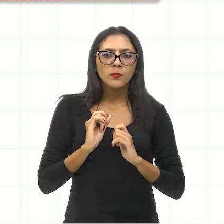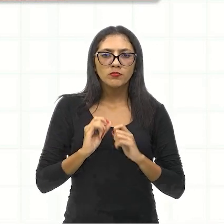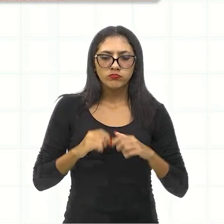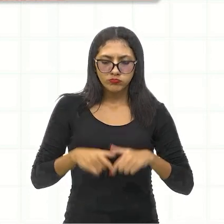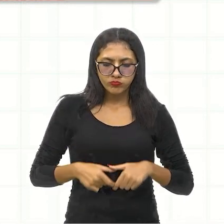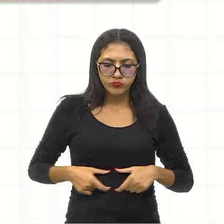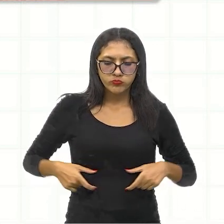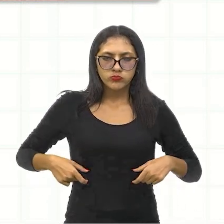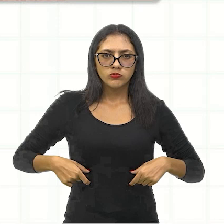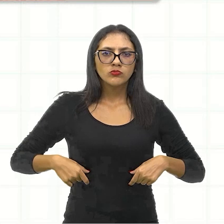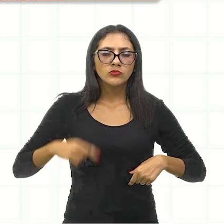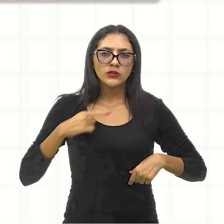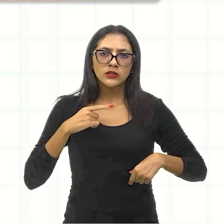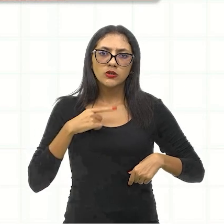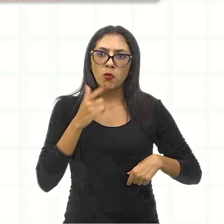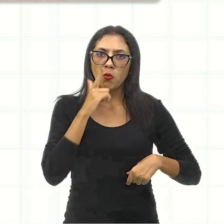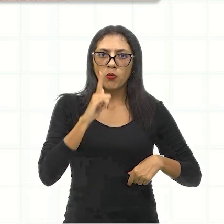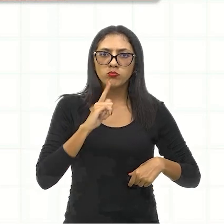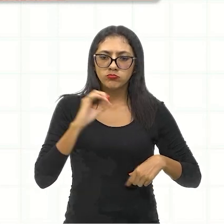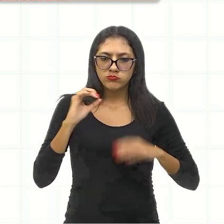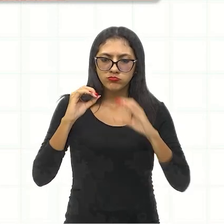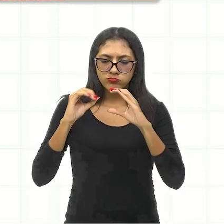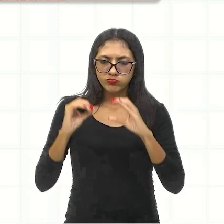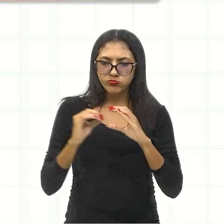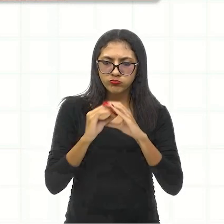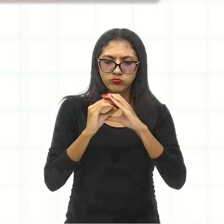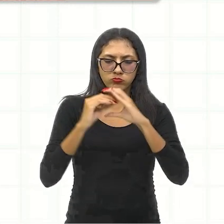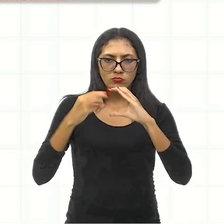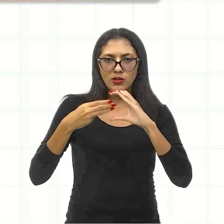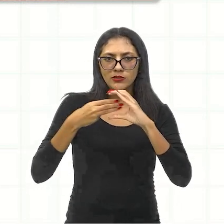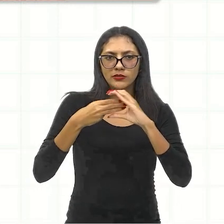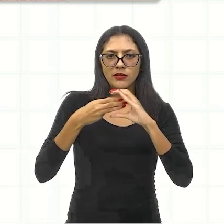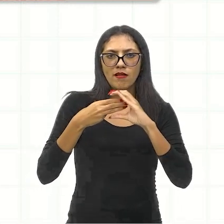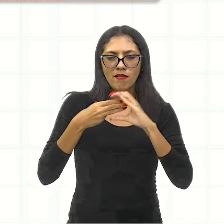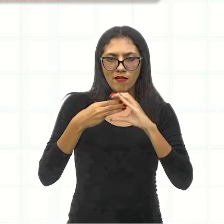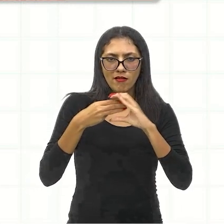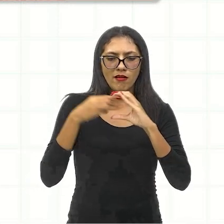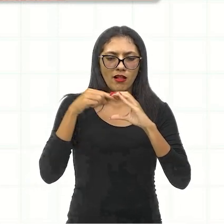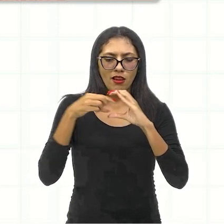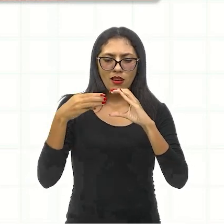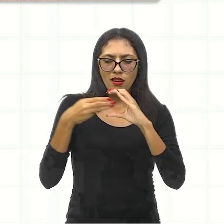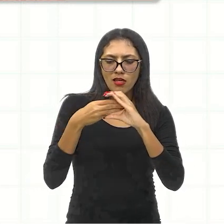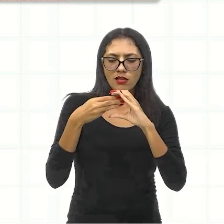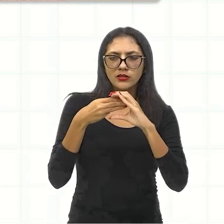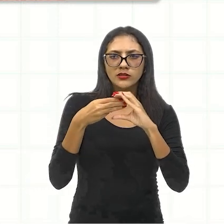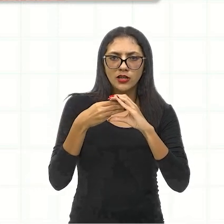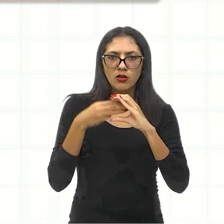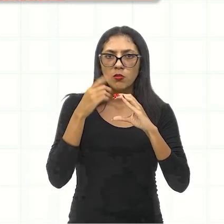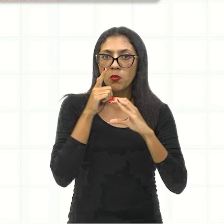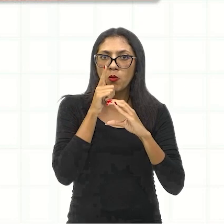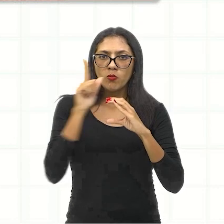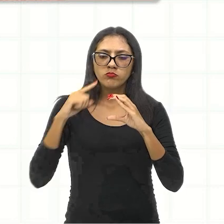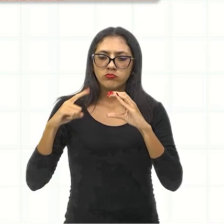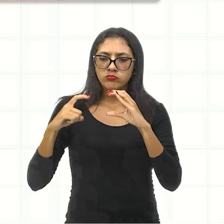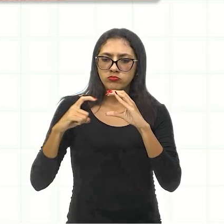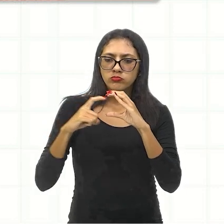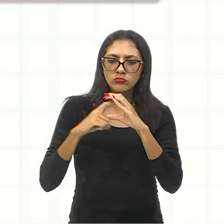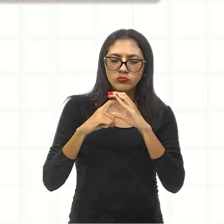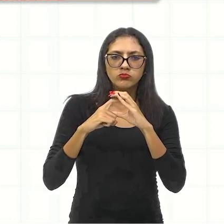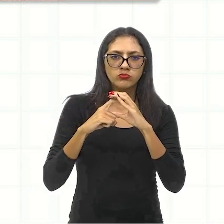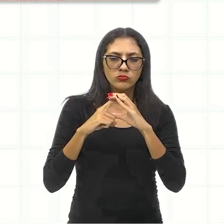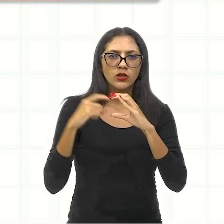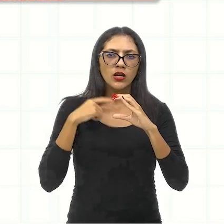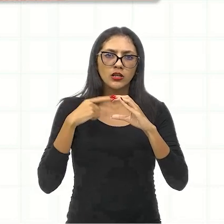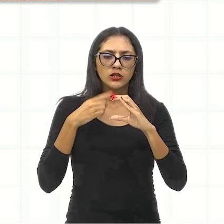a gravidez. Caso contrário, né, se aquela célula não ficar localizada lá na parede do endométrio